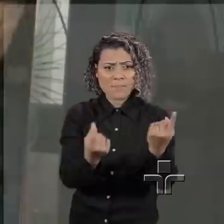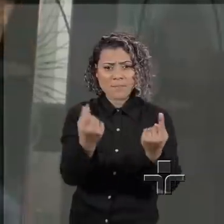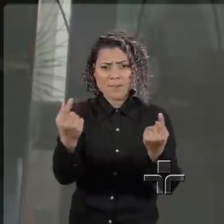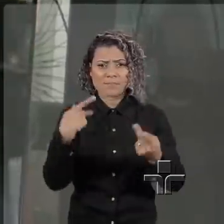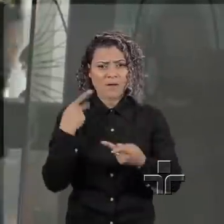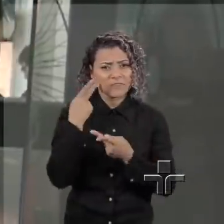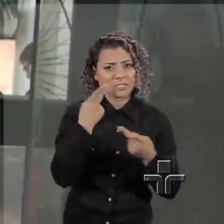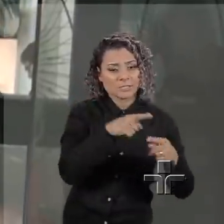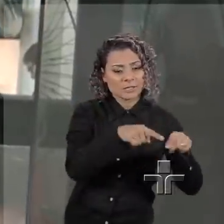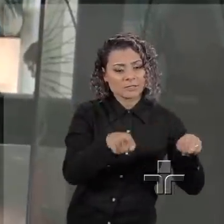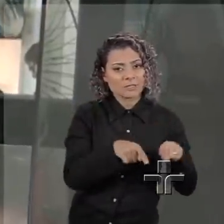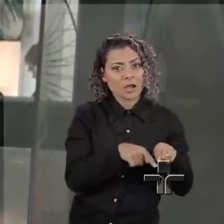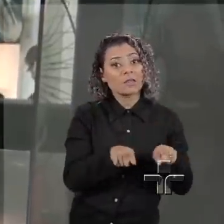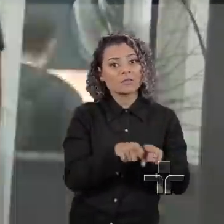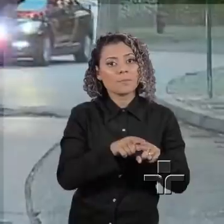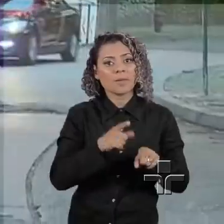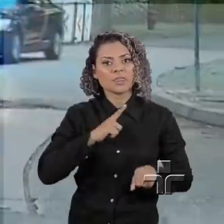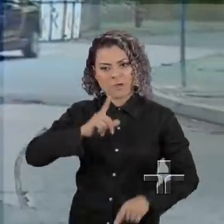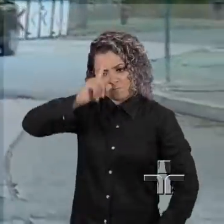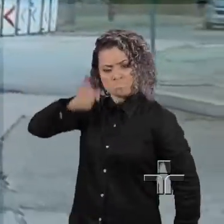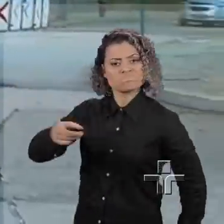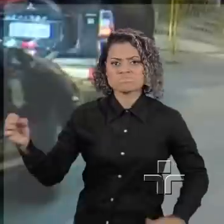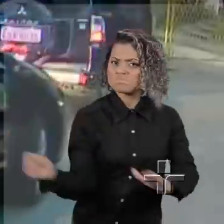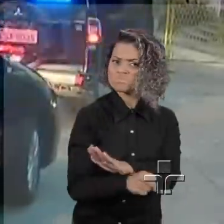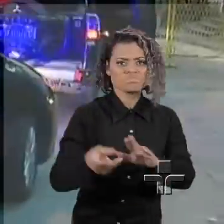gabinetes, receberam voz de prisão.